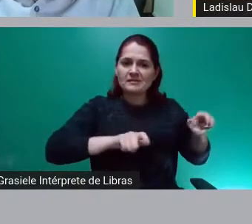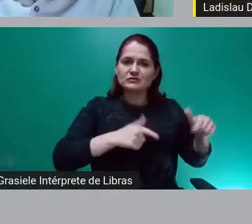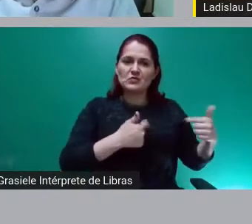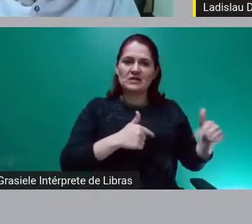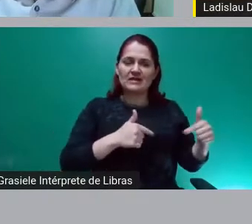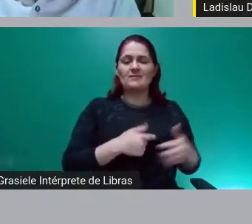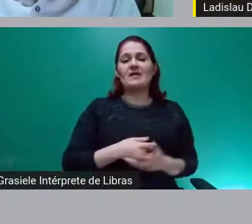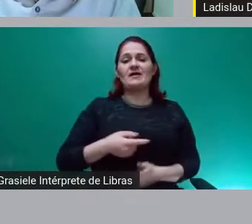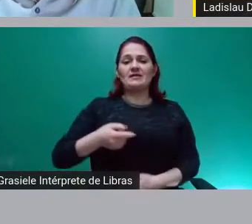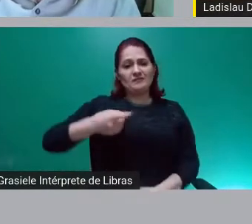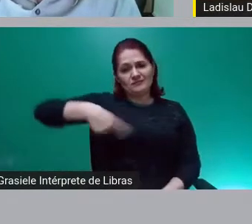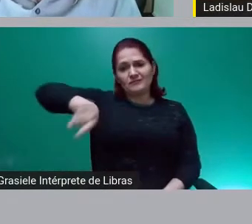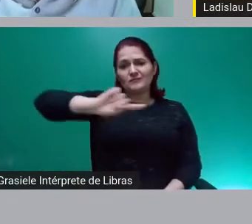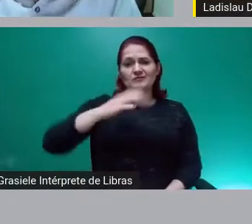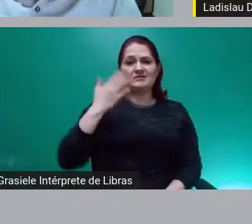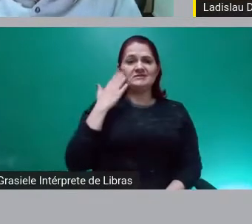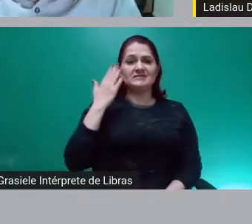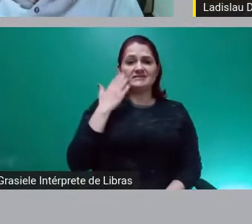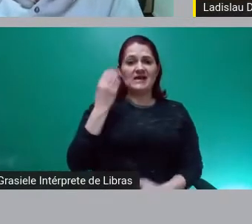Bom,